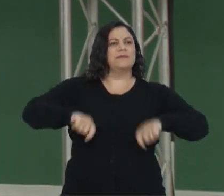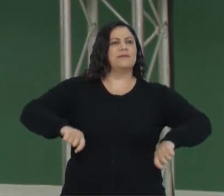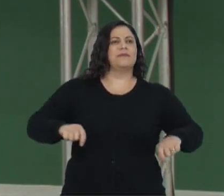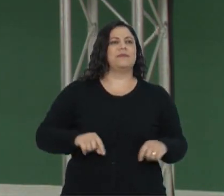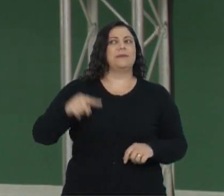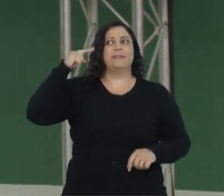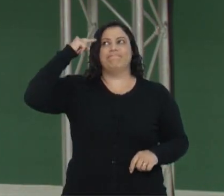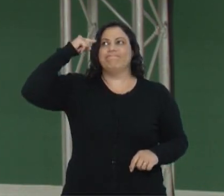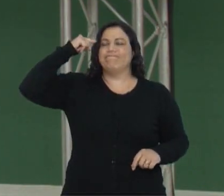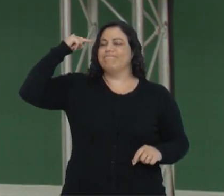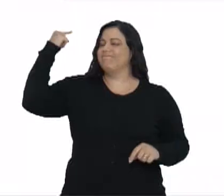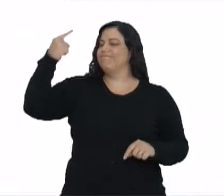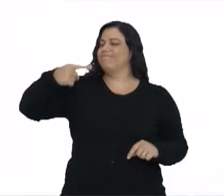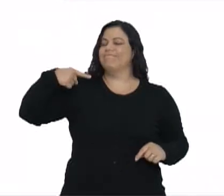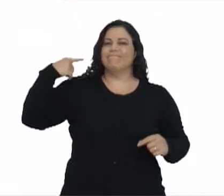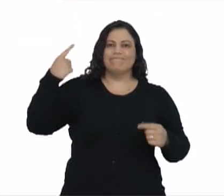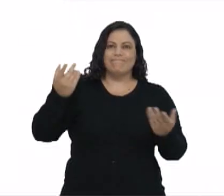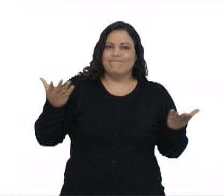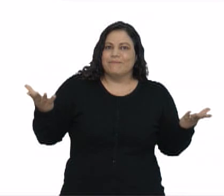pirar um pouco em cima.